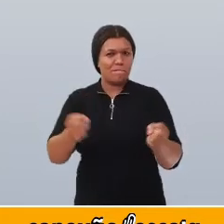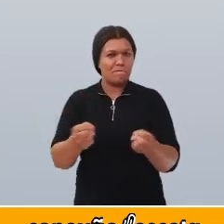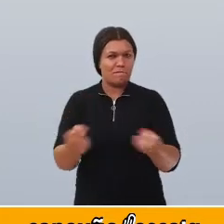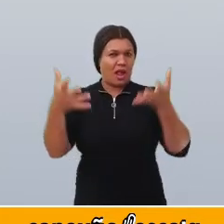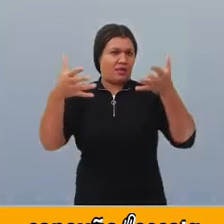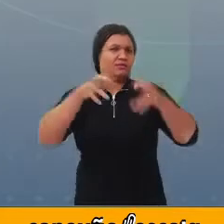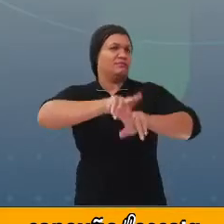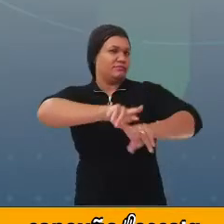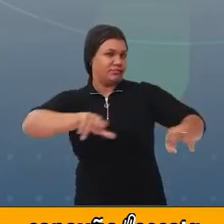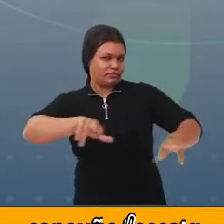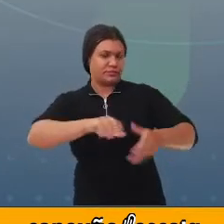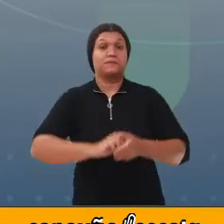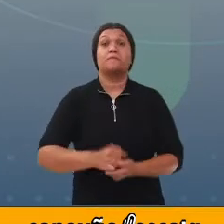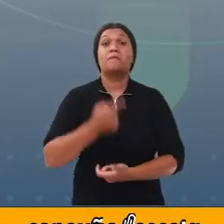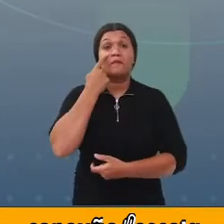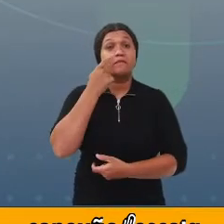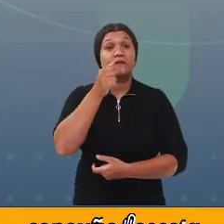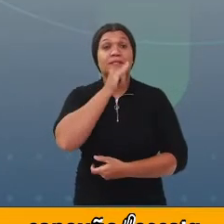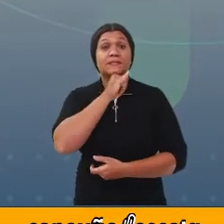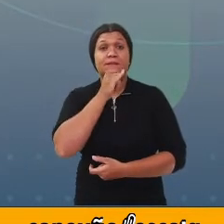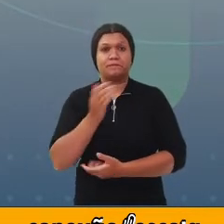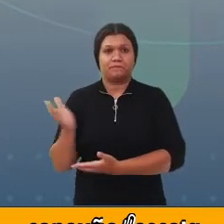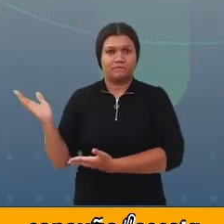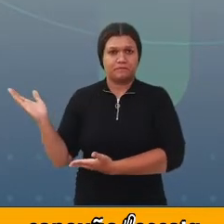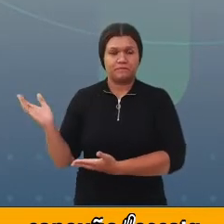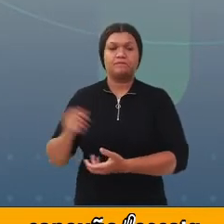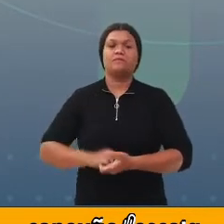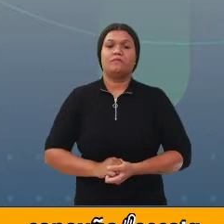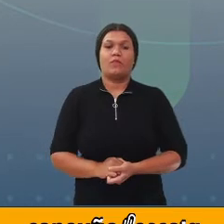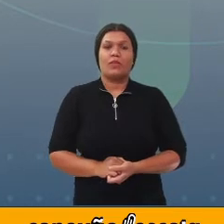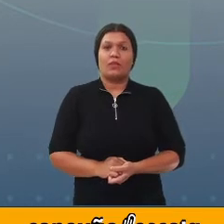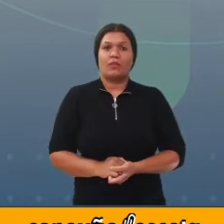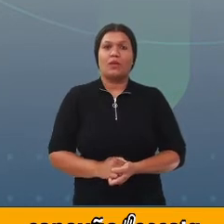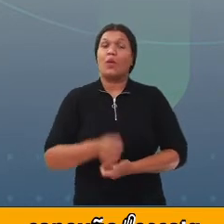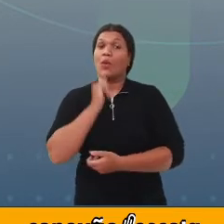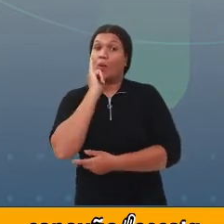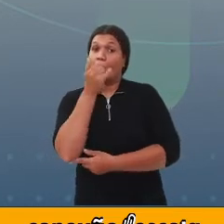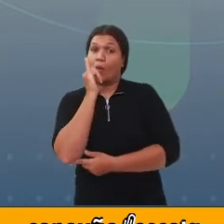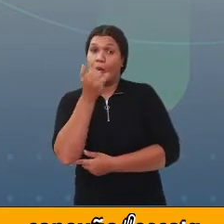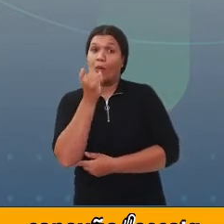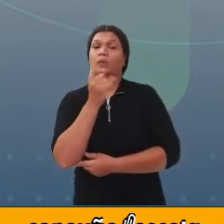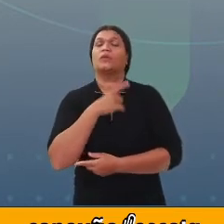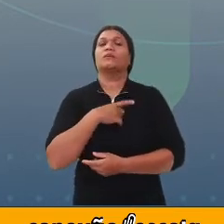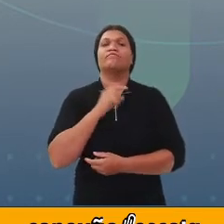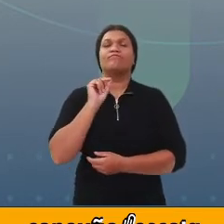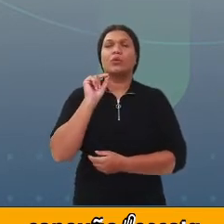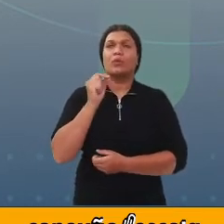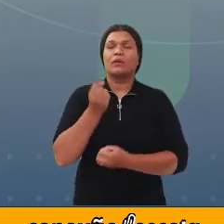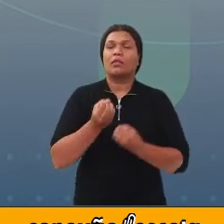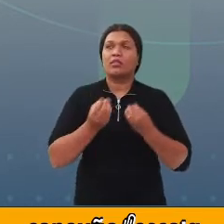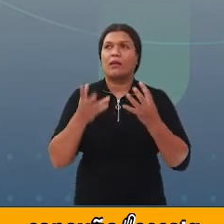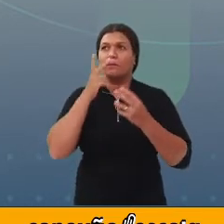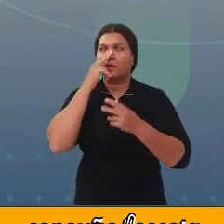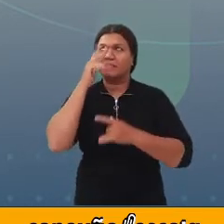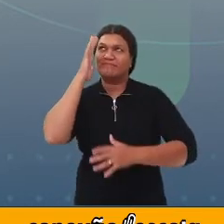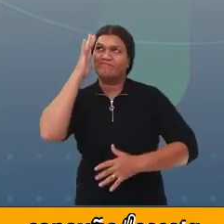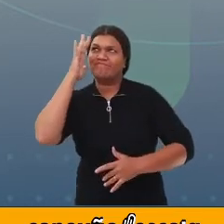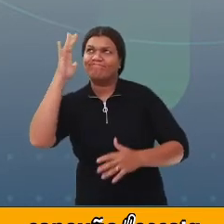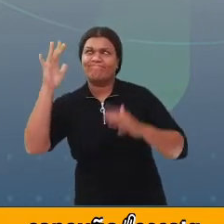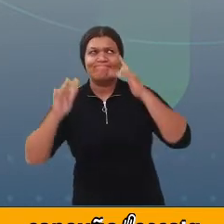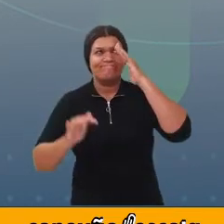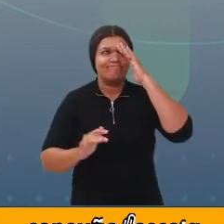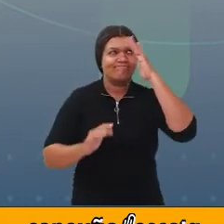mágicos. Vejam só, os contos povoam o imaginário coletivo de uma